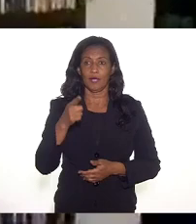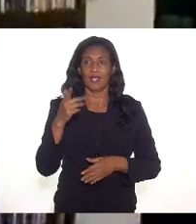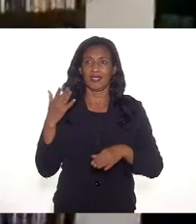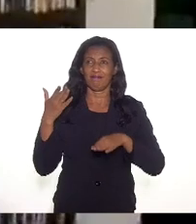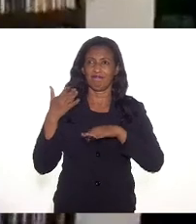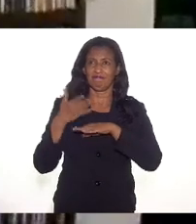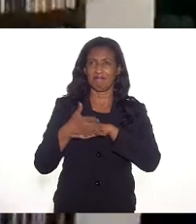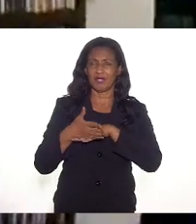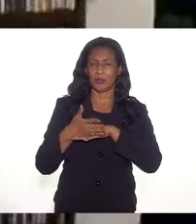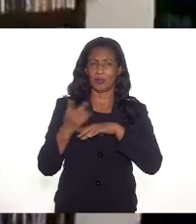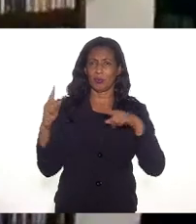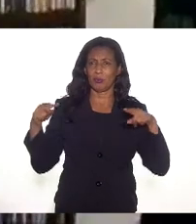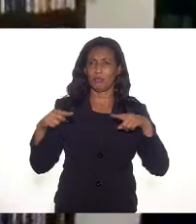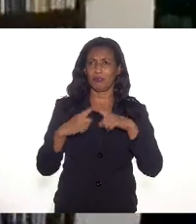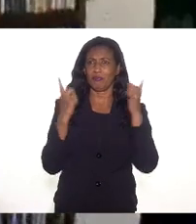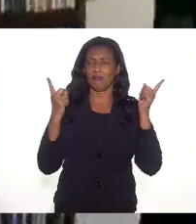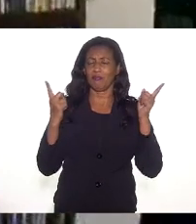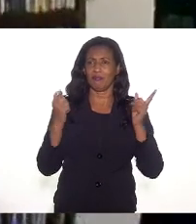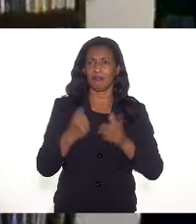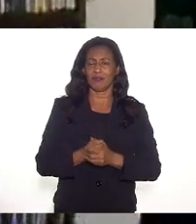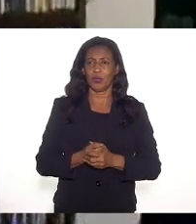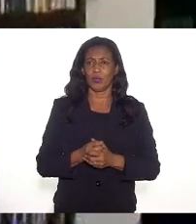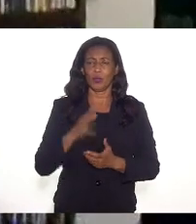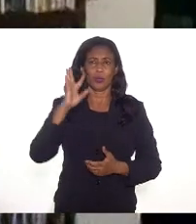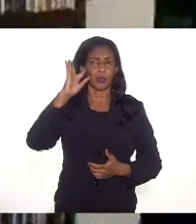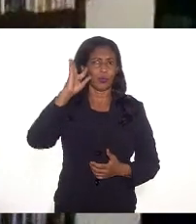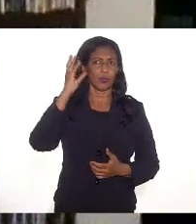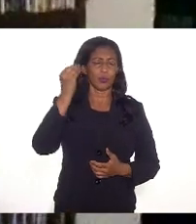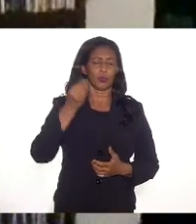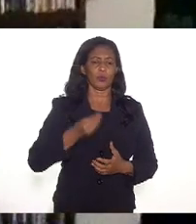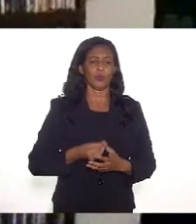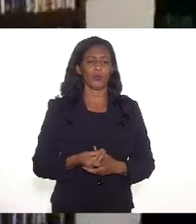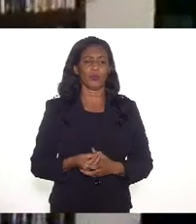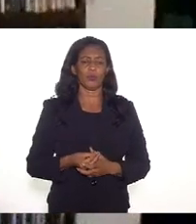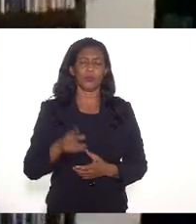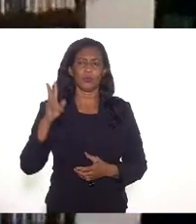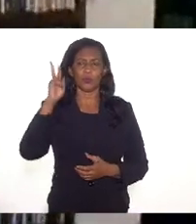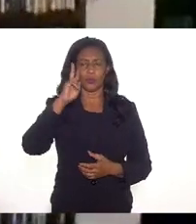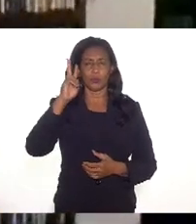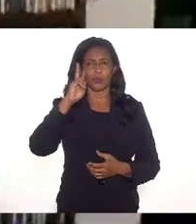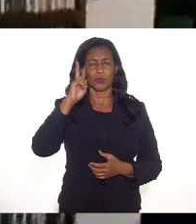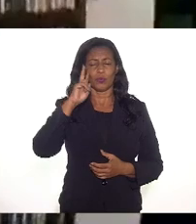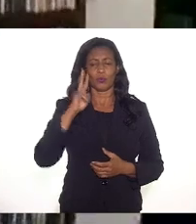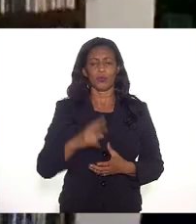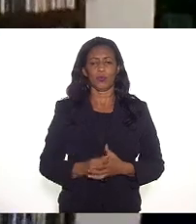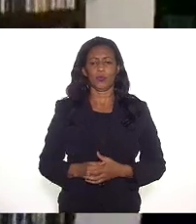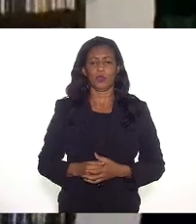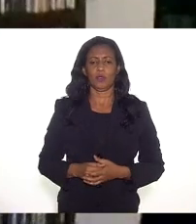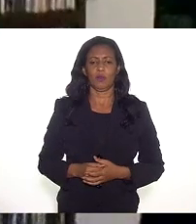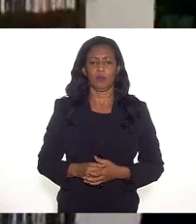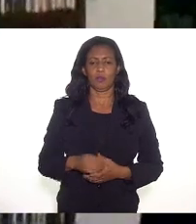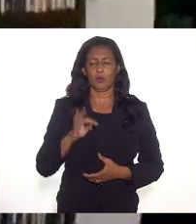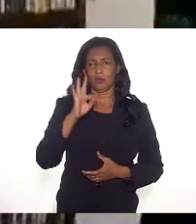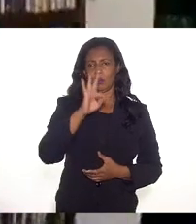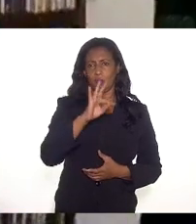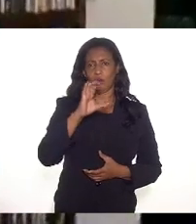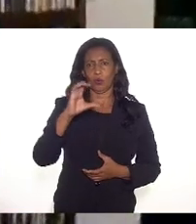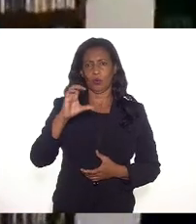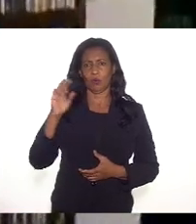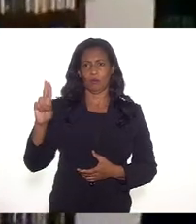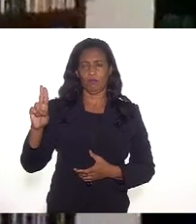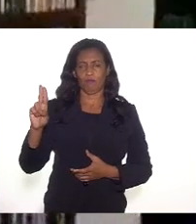conflito com a decisão histórica tomada pelo tribunal de contas da união